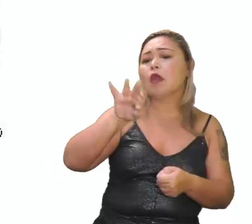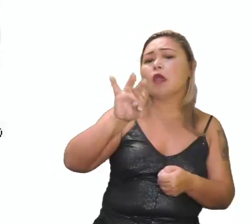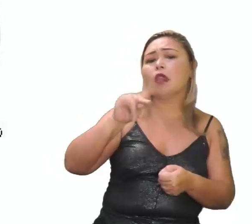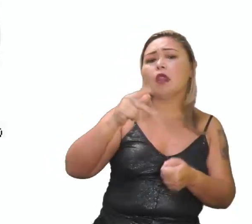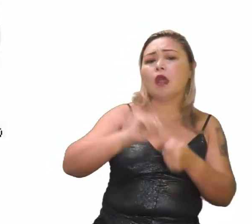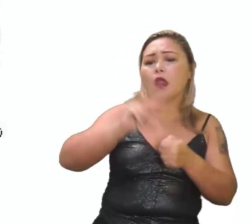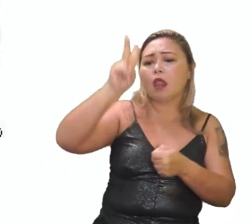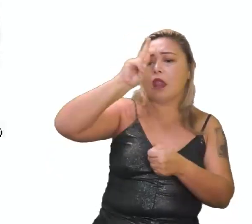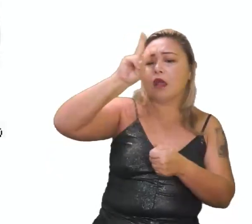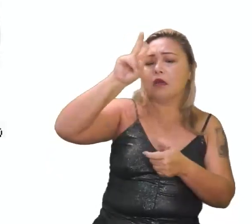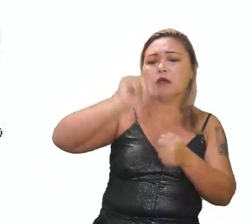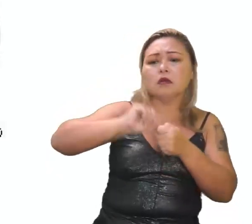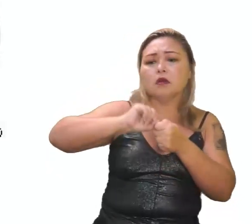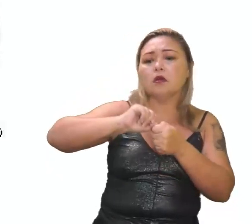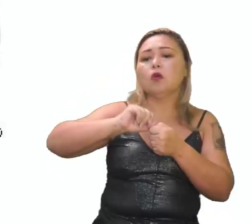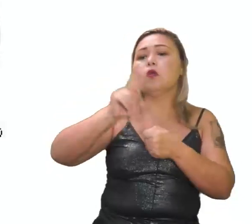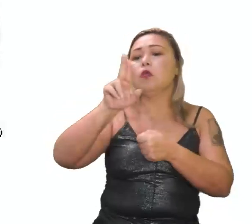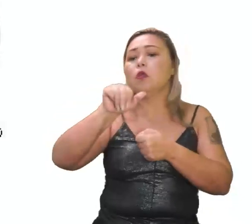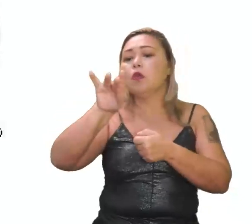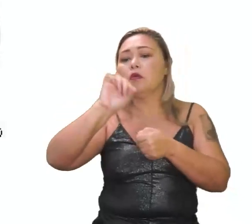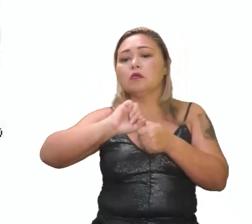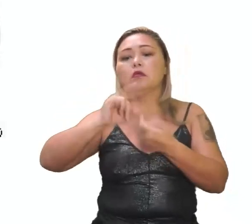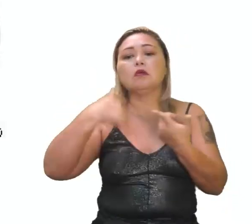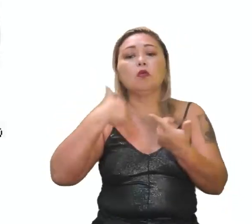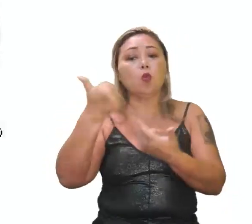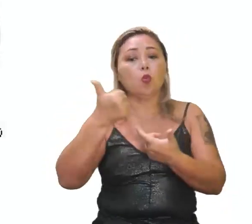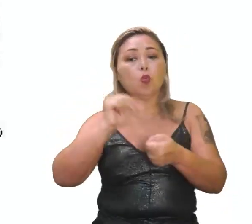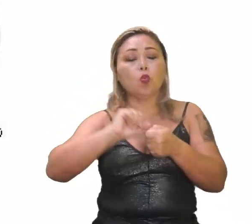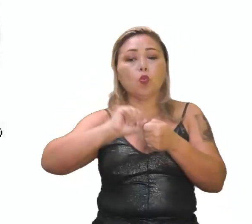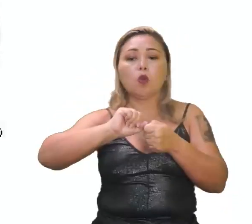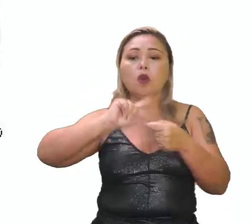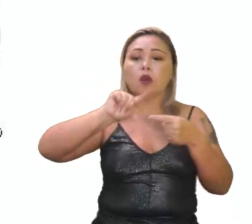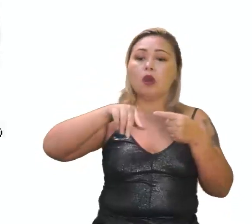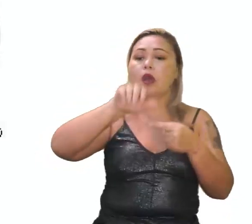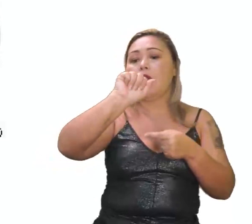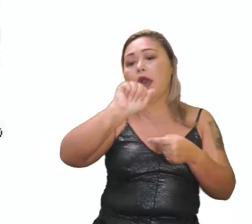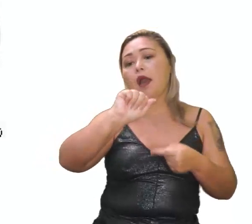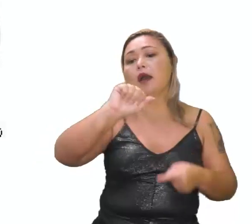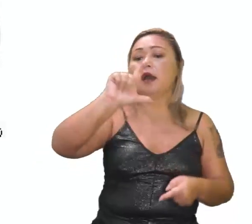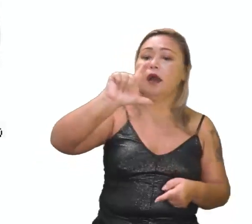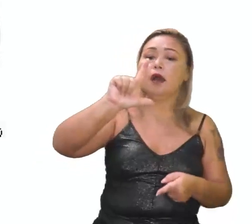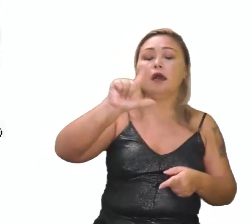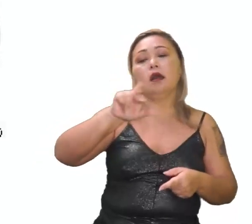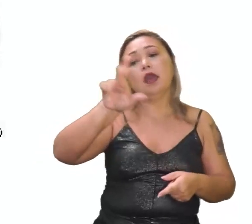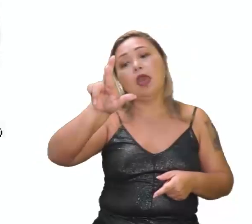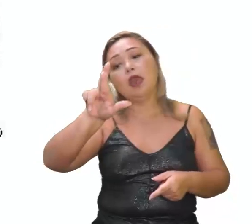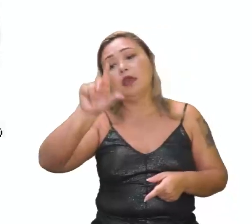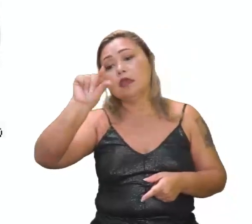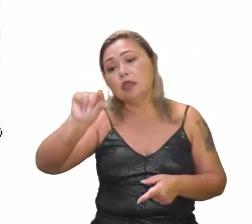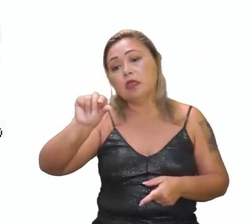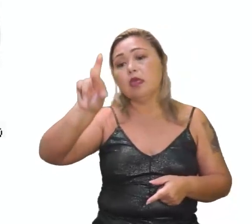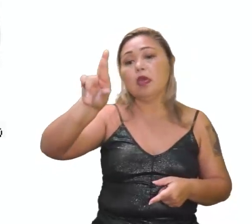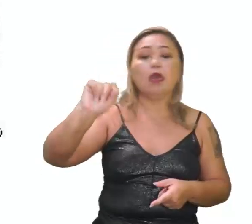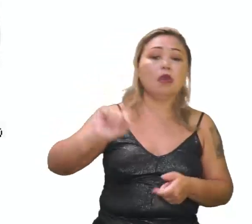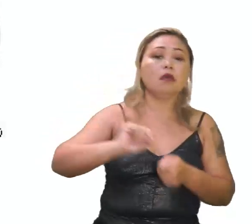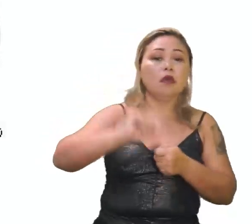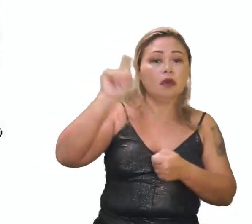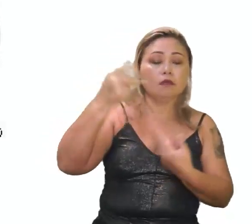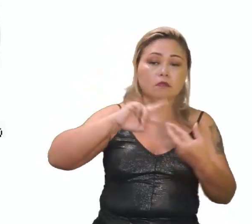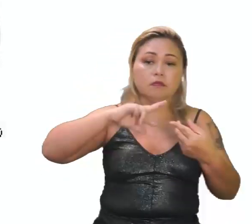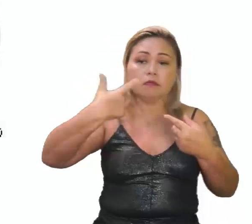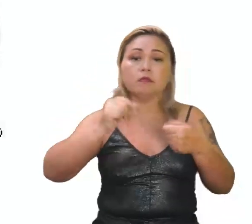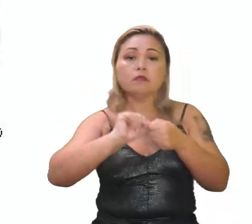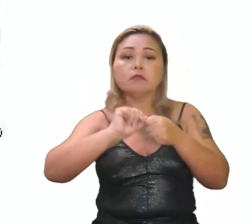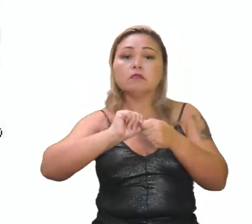genotípicas? Lembra lá quando a gente estava na unidade 1, que a gente falava sobre azão, azinho, Rzão, Rzinho? É isso aí,